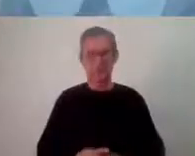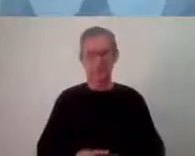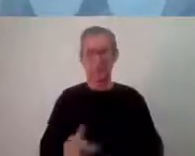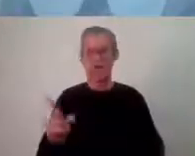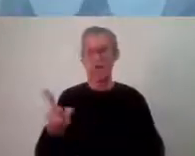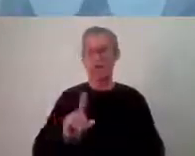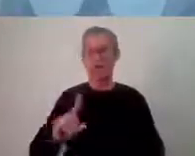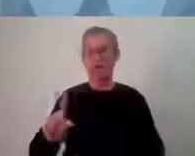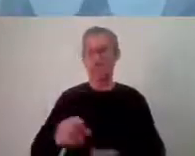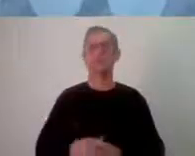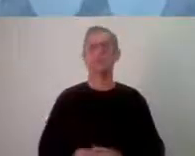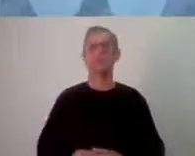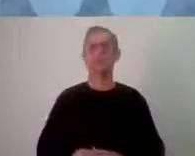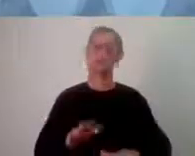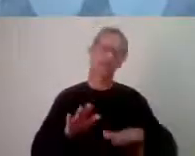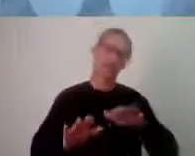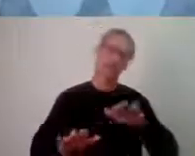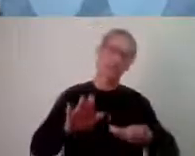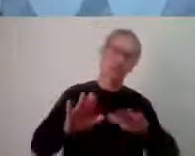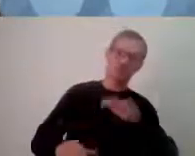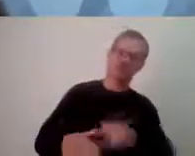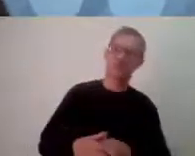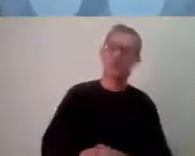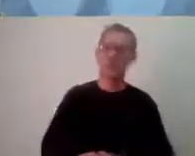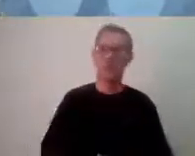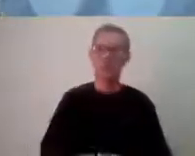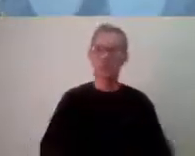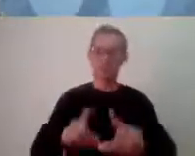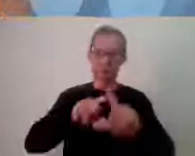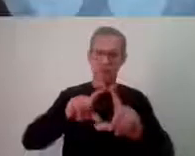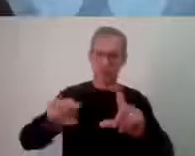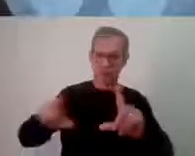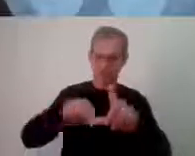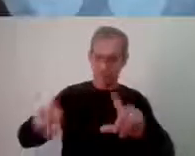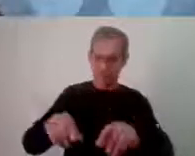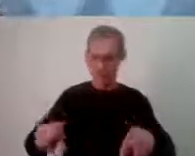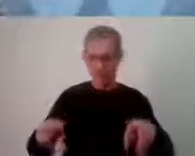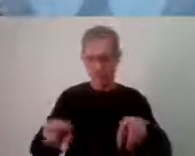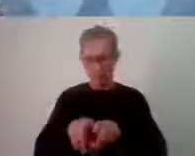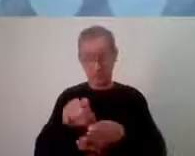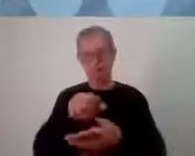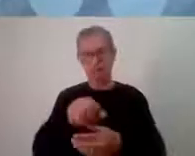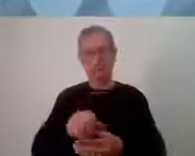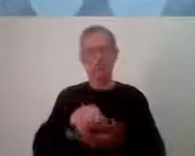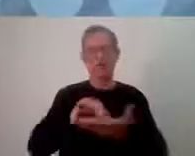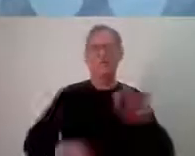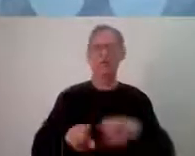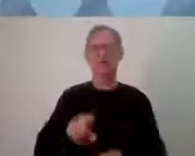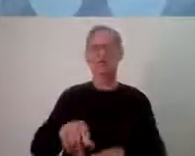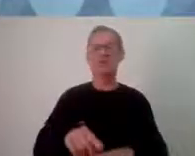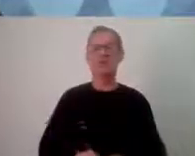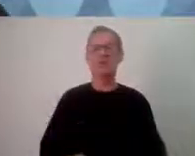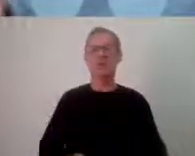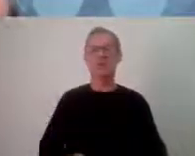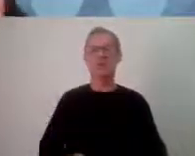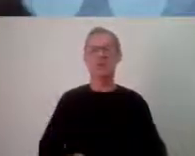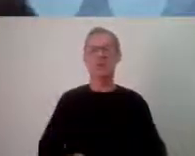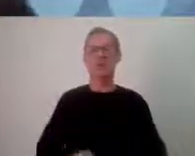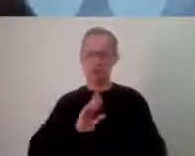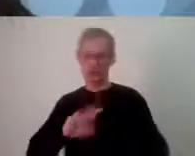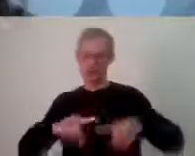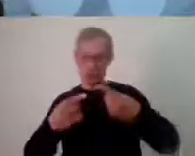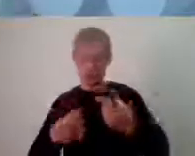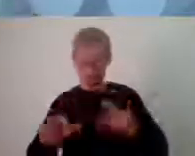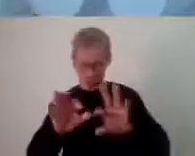Não. Depende. Depende do gráfico, depende da situação que você está trabalhando, né? E outra, não se